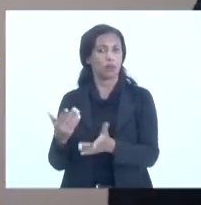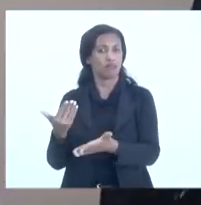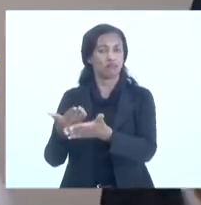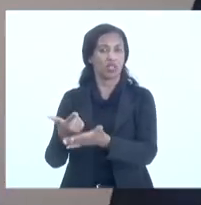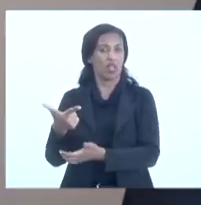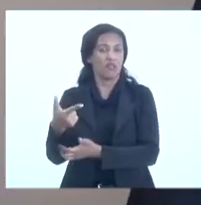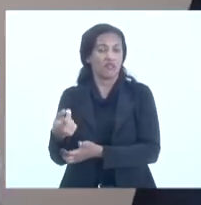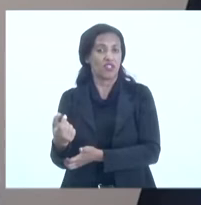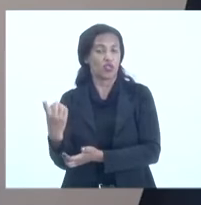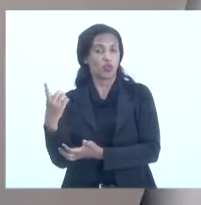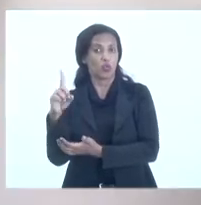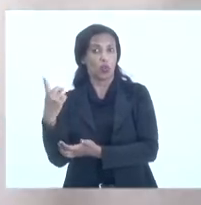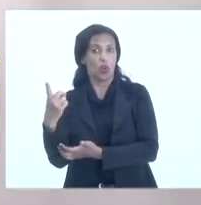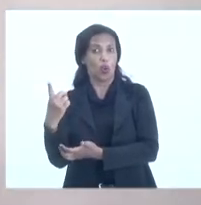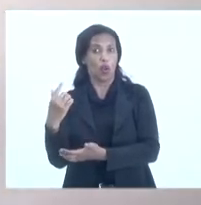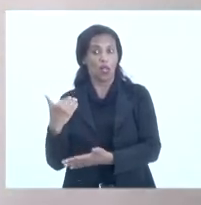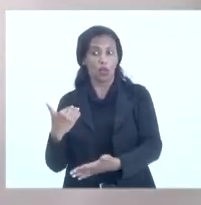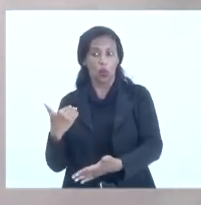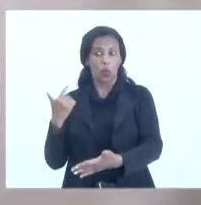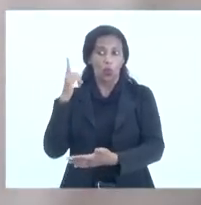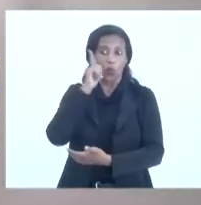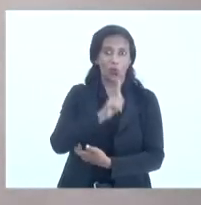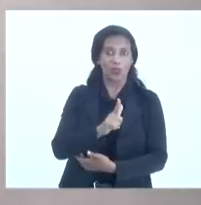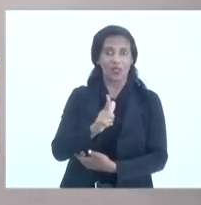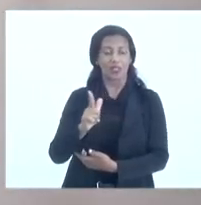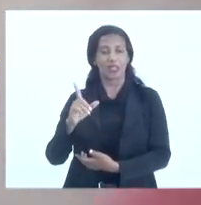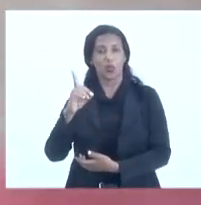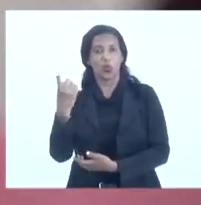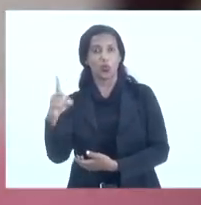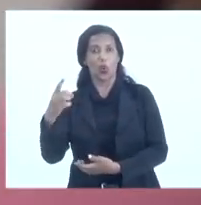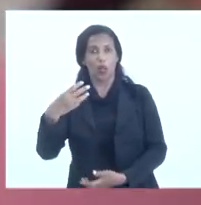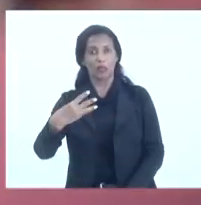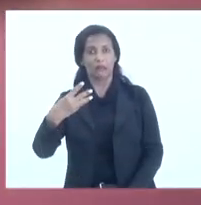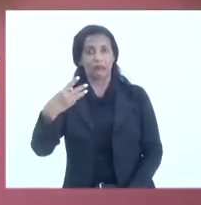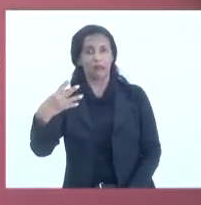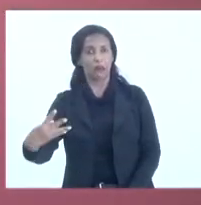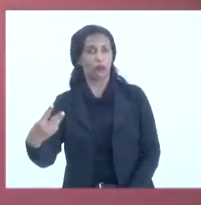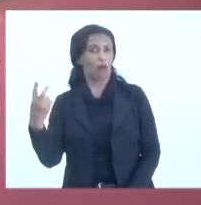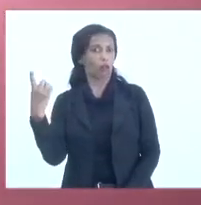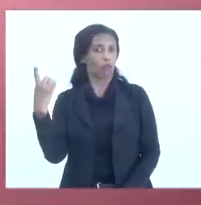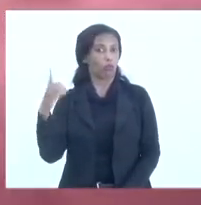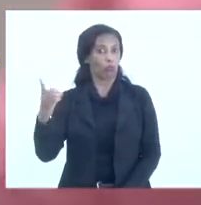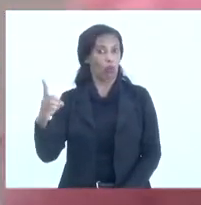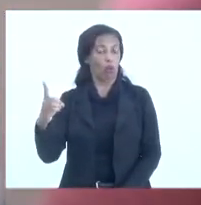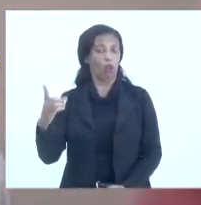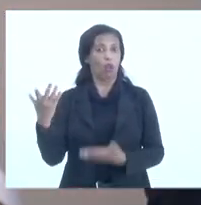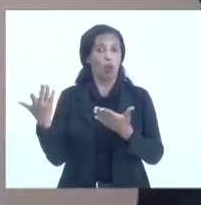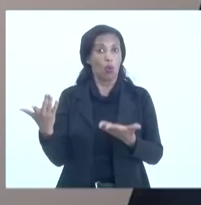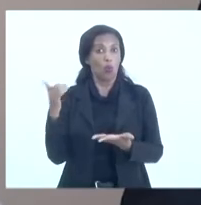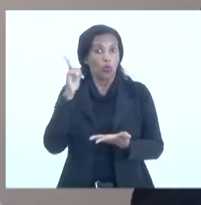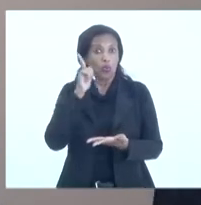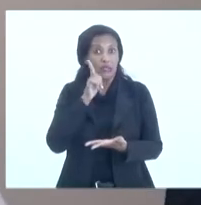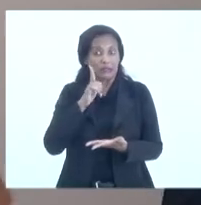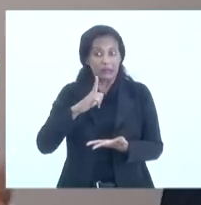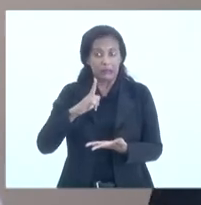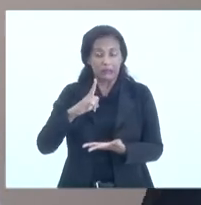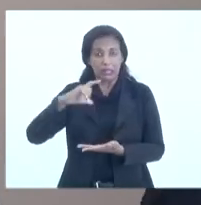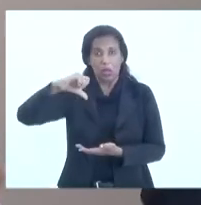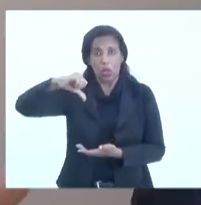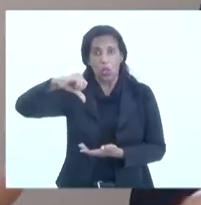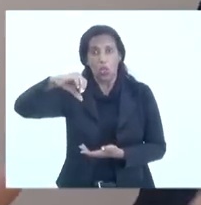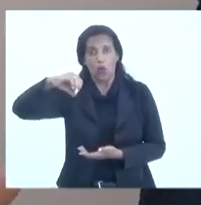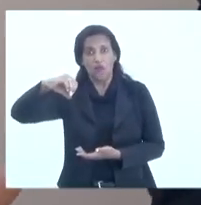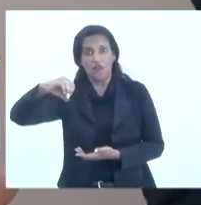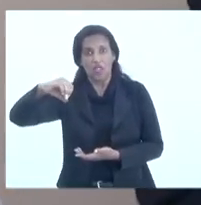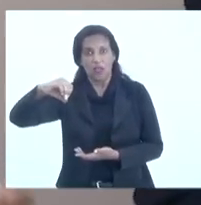anos atrás em que comemorou quando bateu US$ 34 o barril do petróleo. Hoje nós temos o barril a quase 90 e o dólar quase a